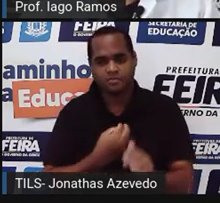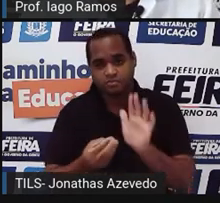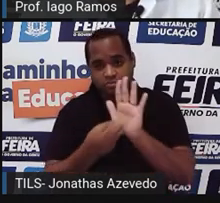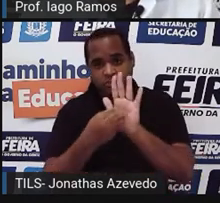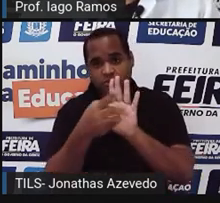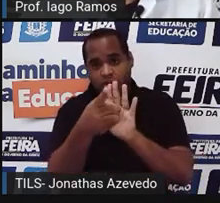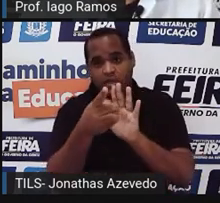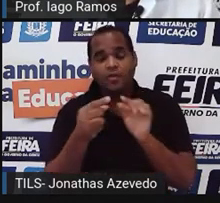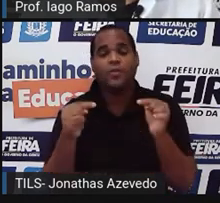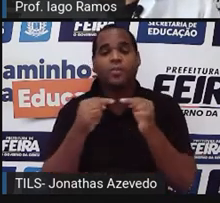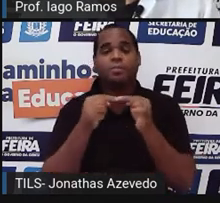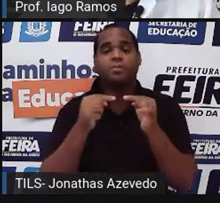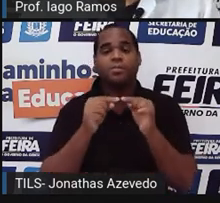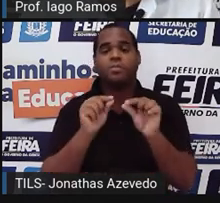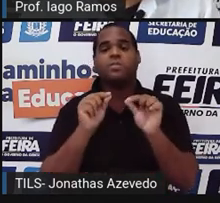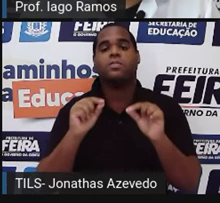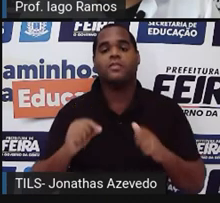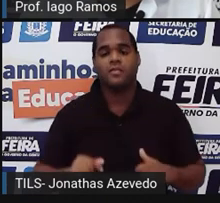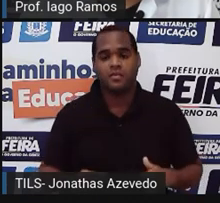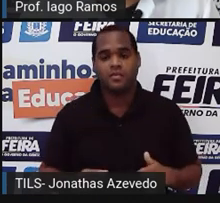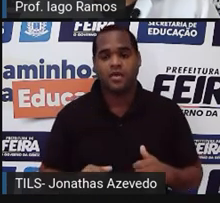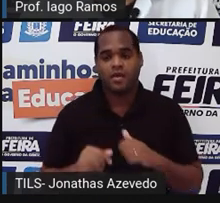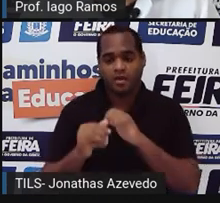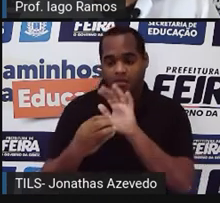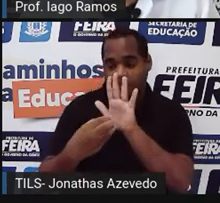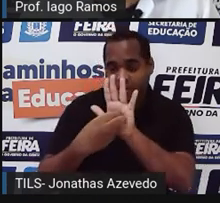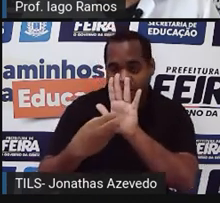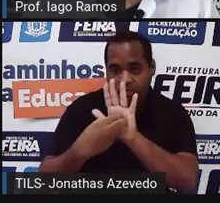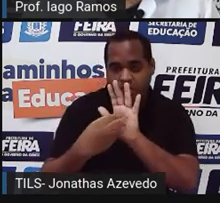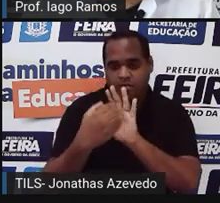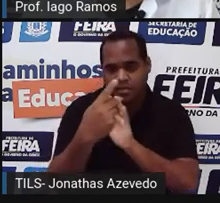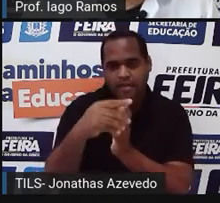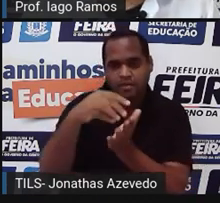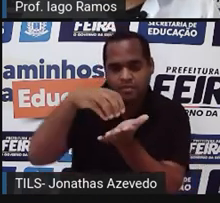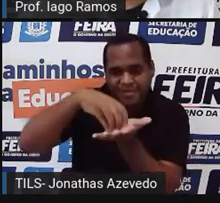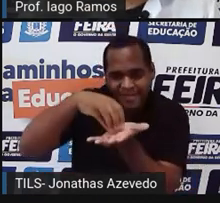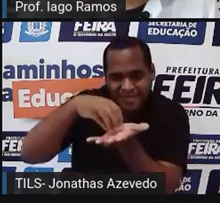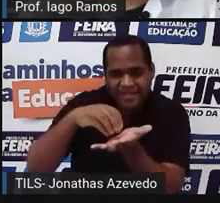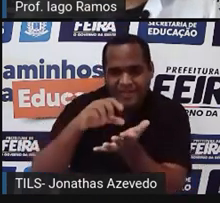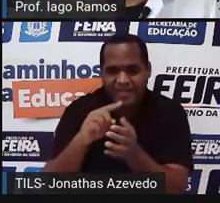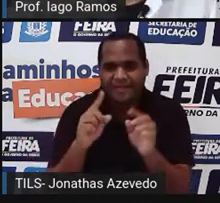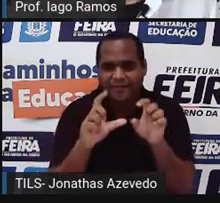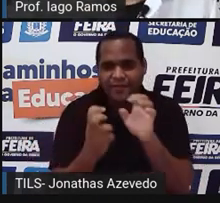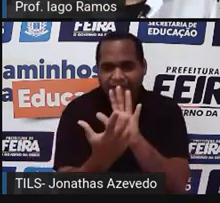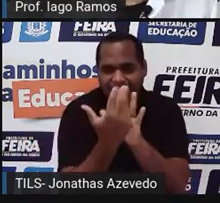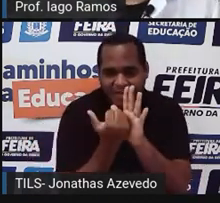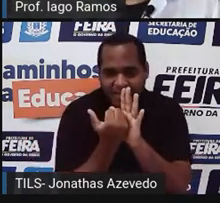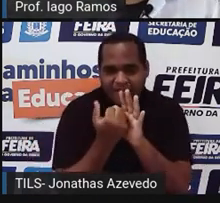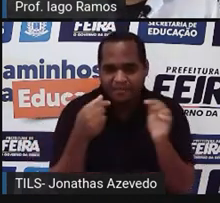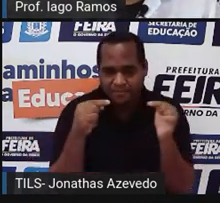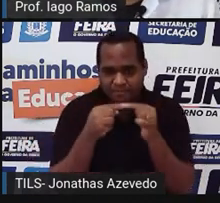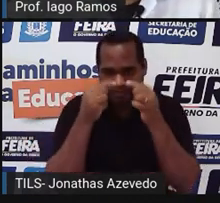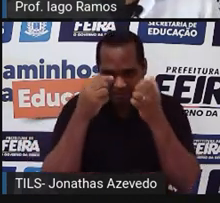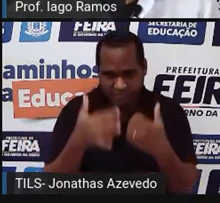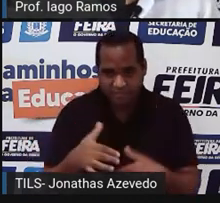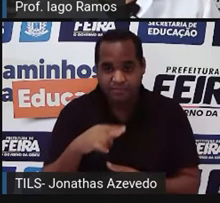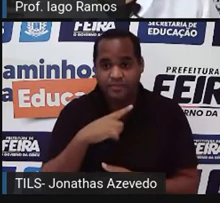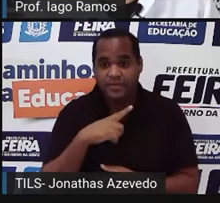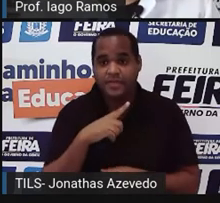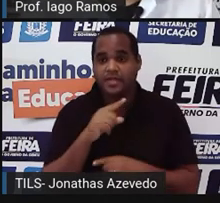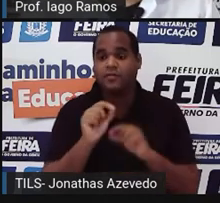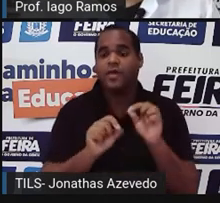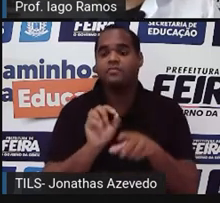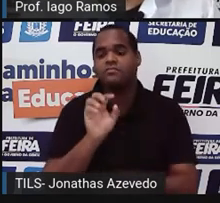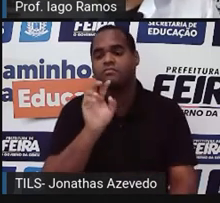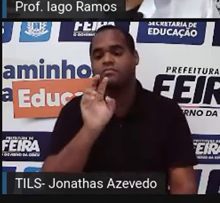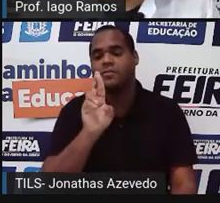é o centro de rotação, é chamado de centro de rotação. A figura, ela vai girar em